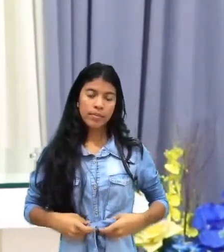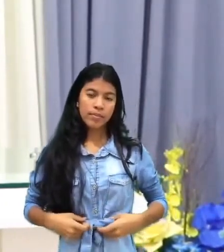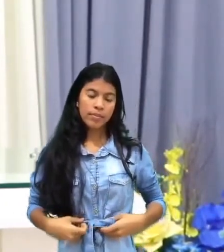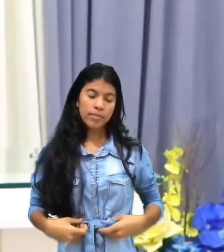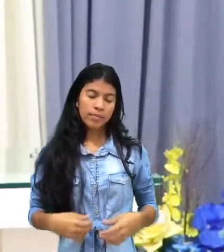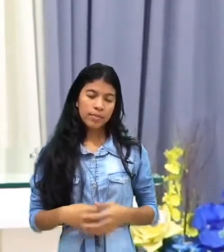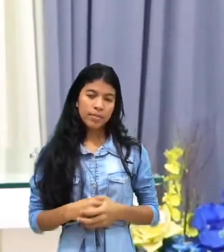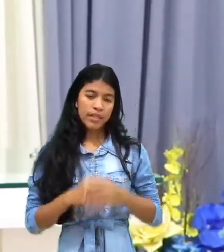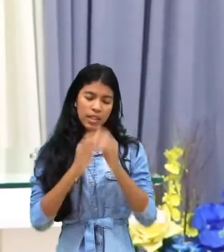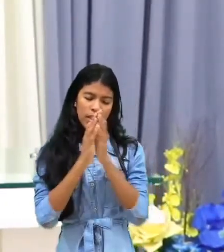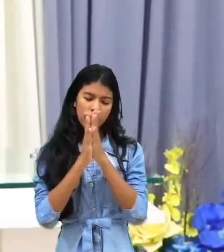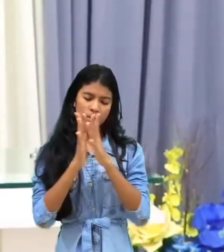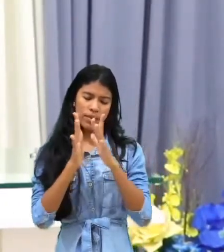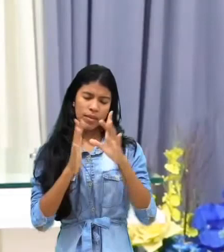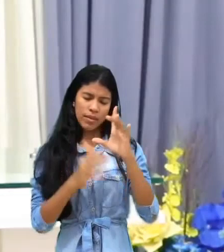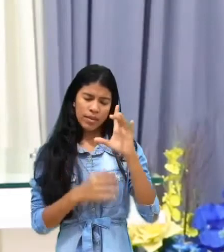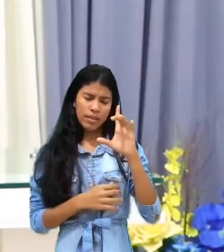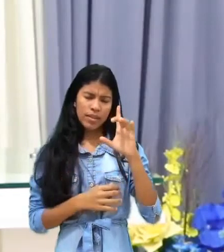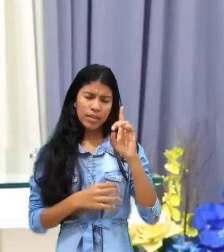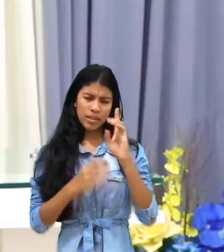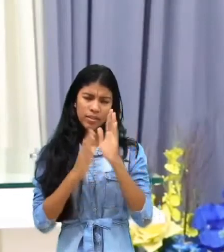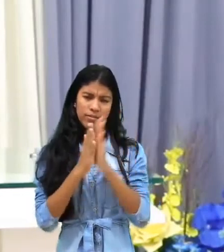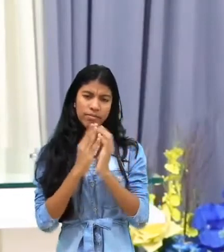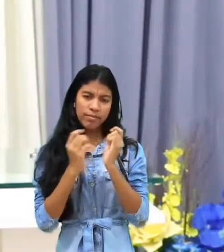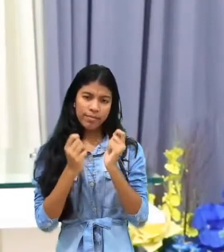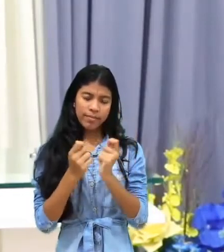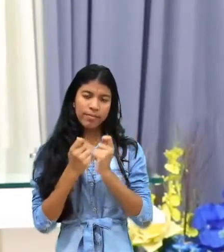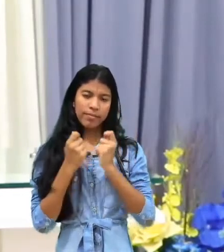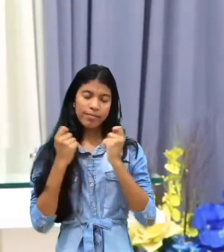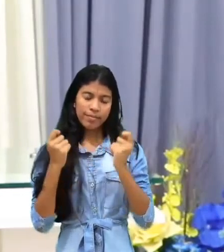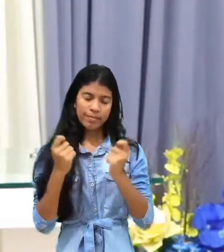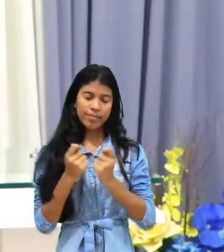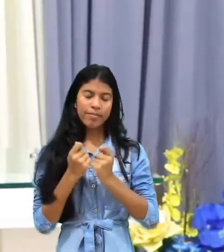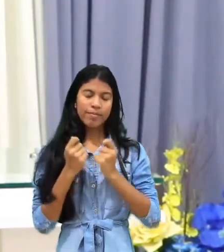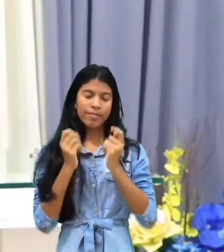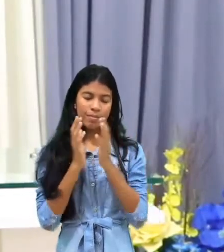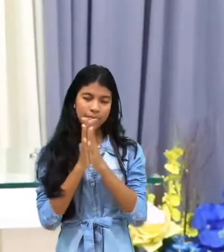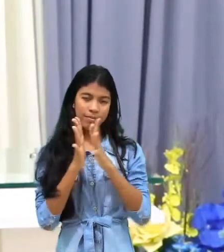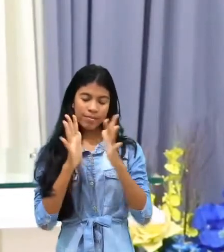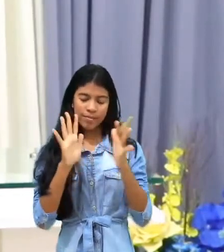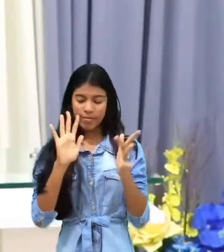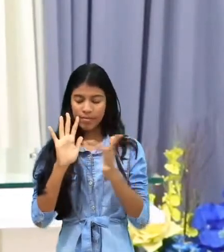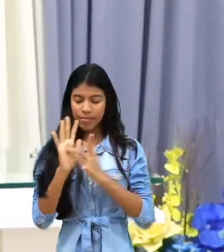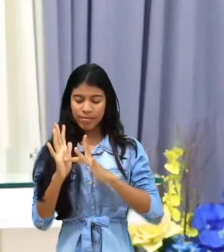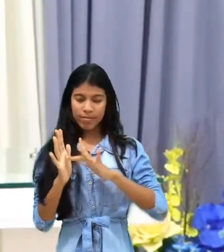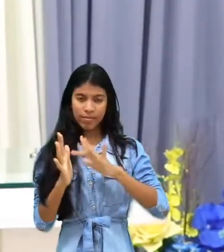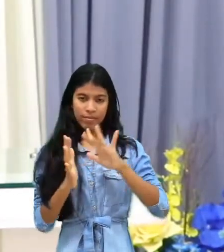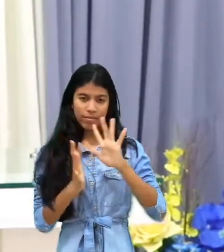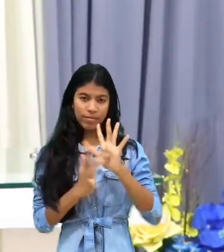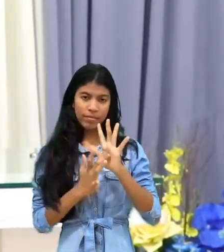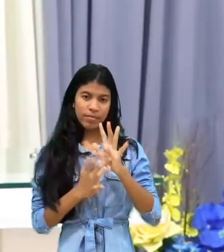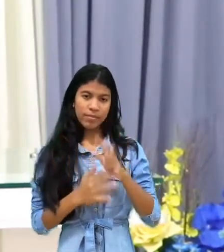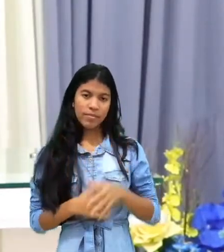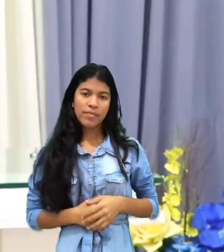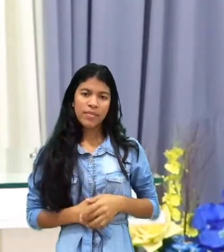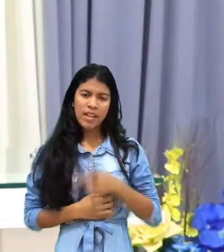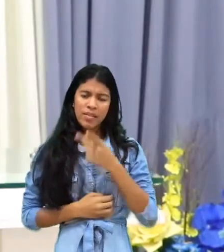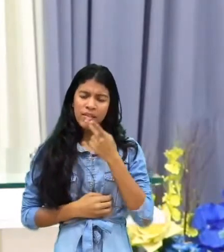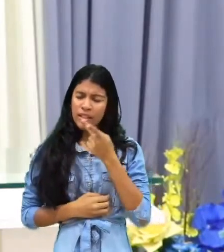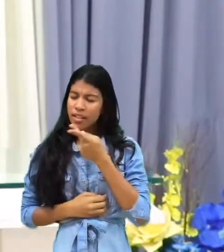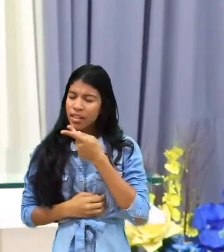Eita, glória a Deus, aleluia, glória a Jesus, glória a Jesus. Falar das coisas de